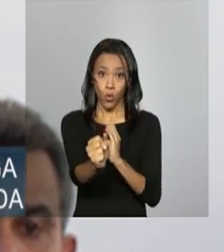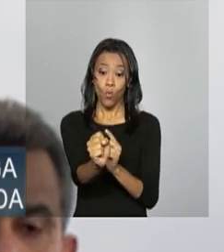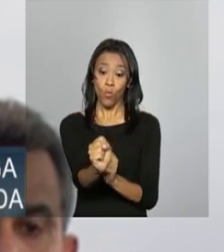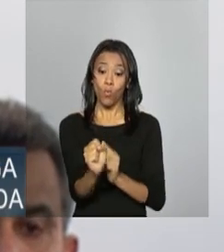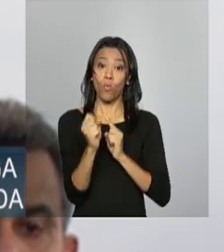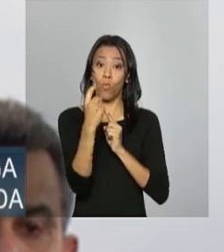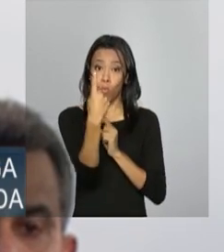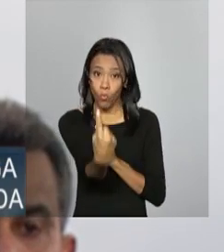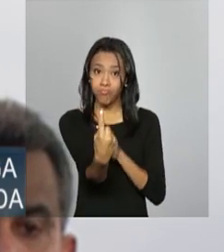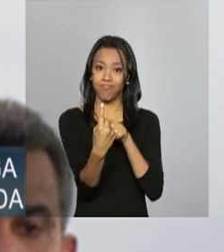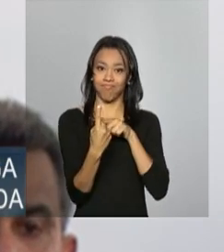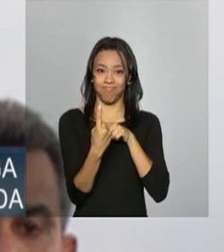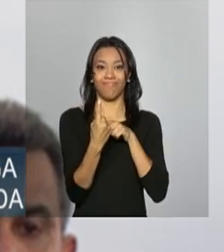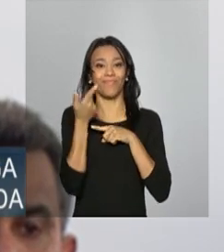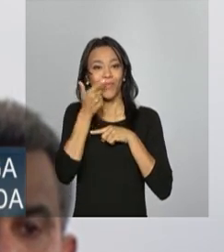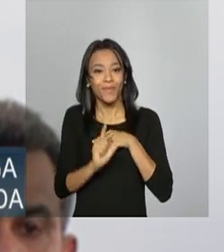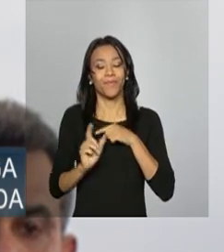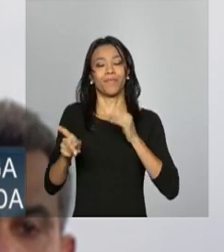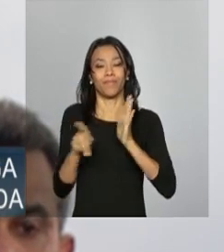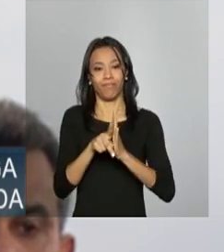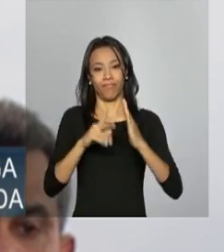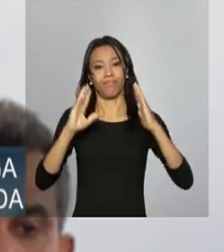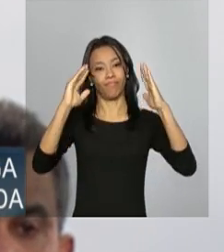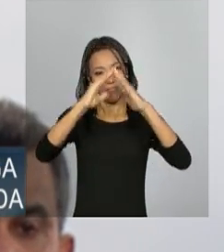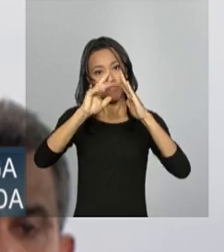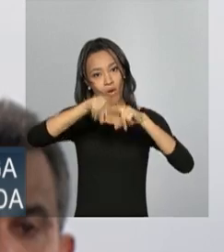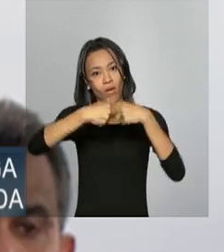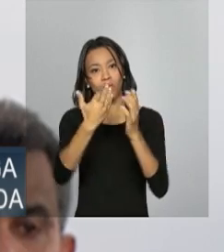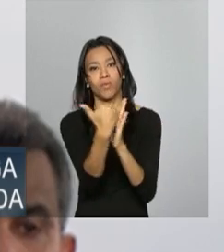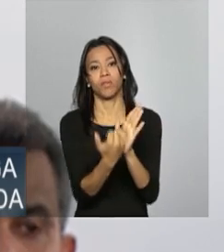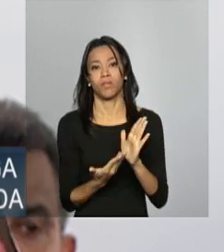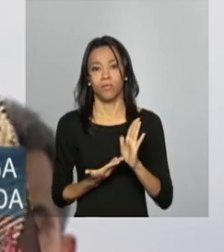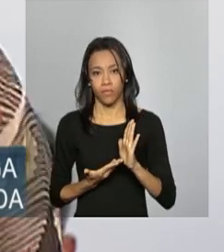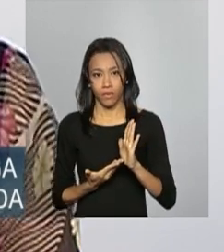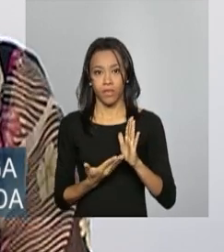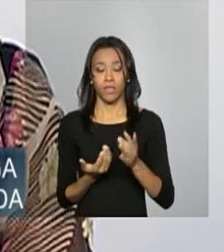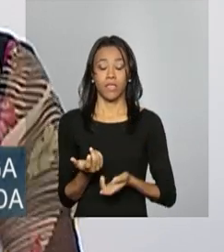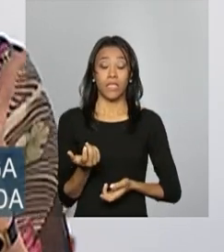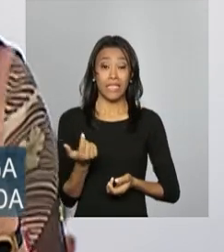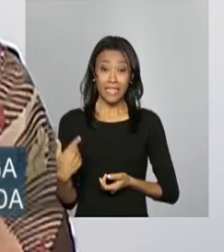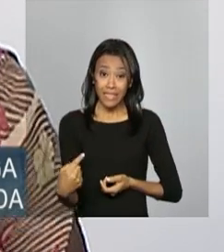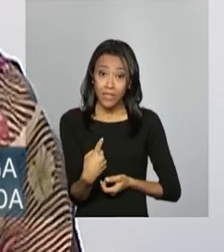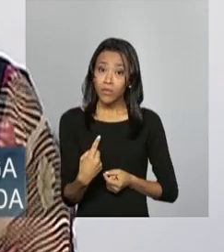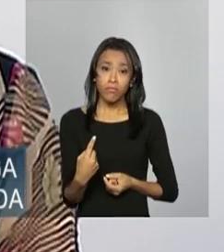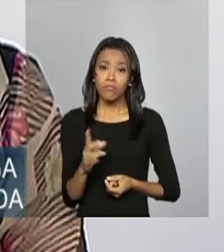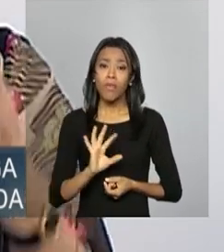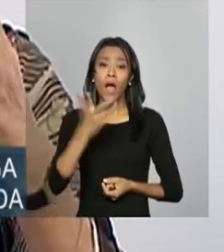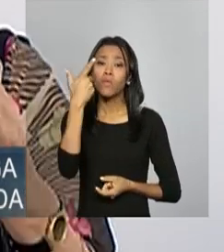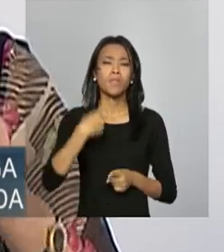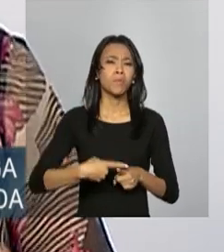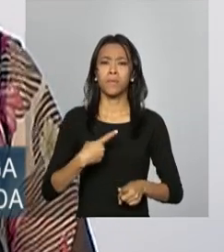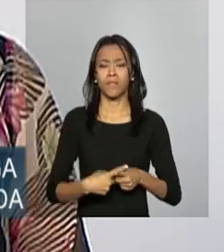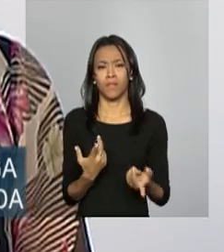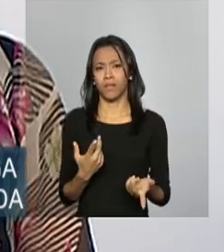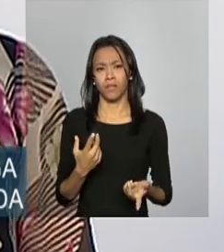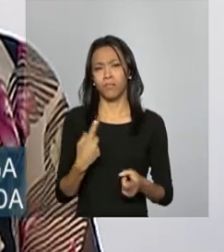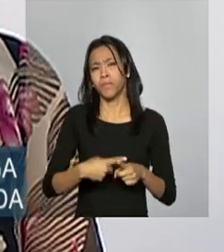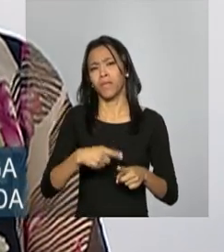terá sido beneficiado pelo Minha Casa Minha Vida. E isso por quê? Por que que